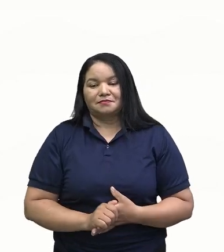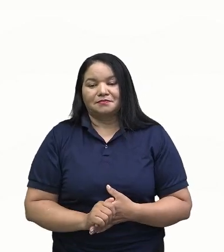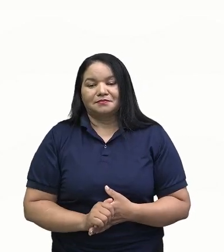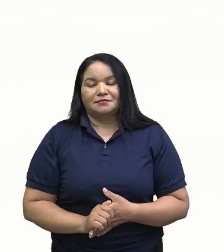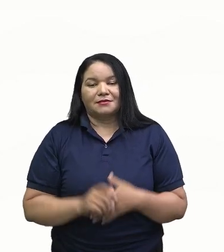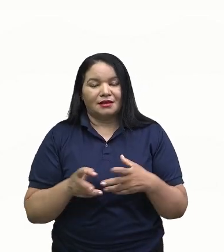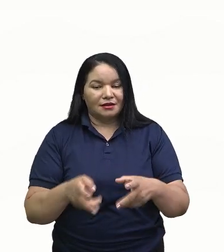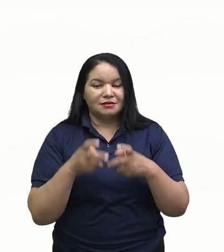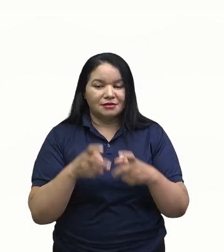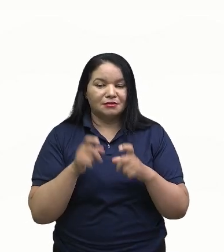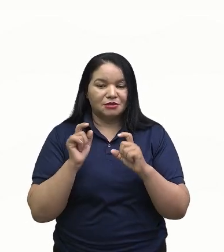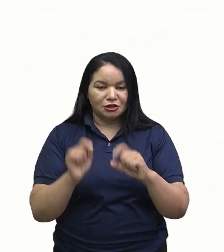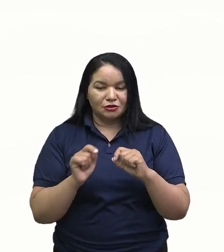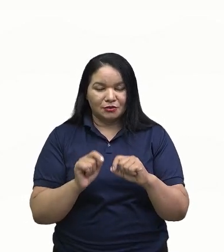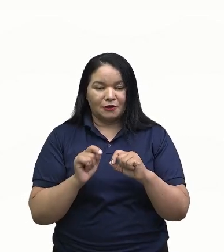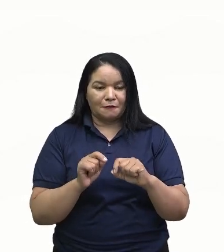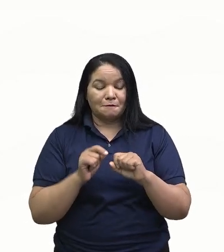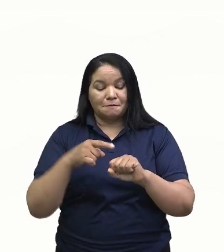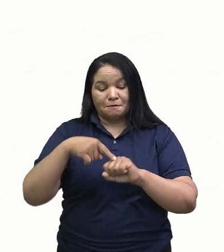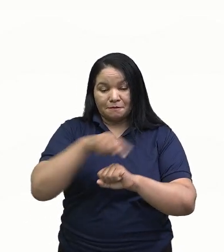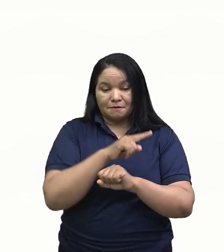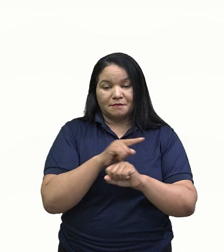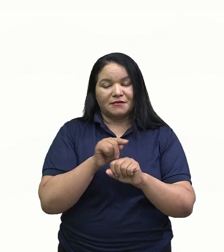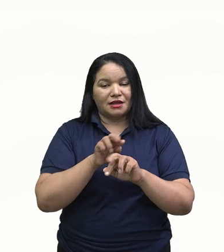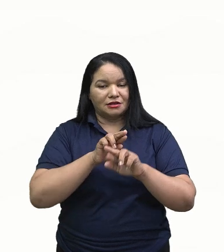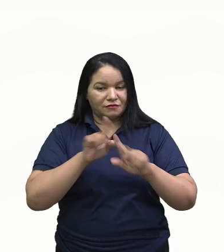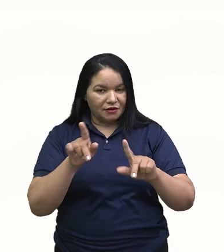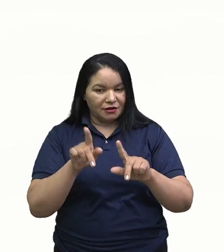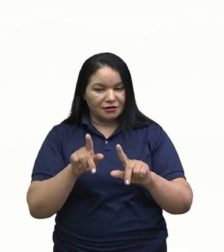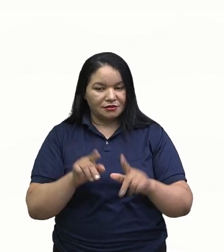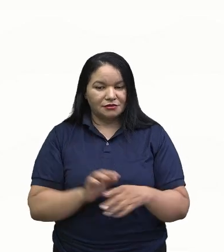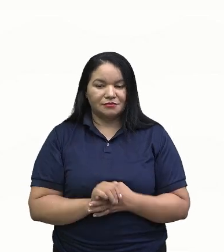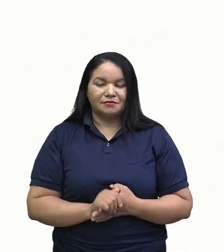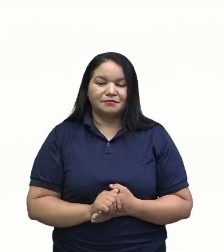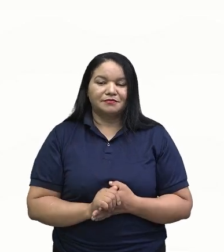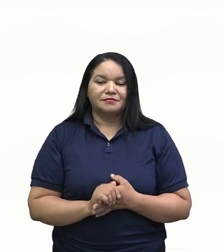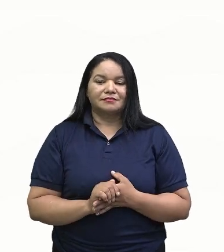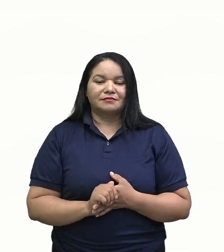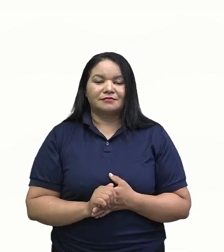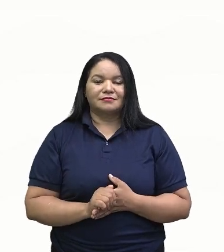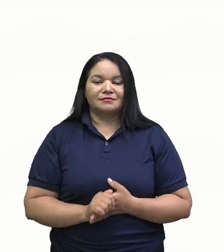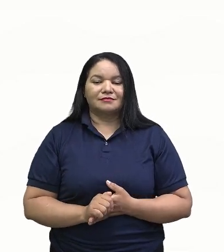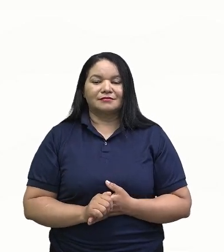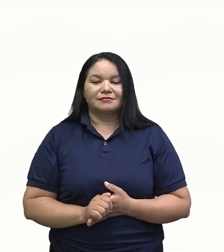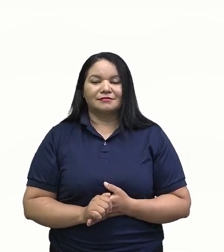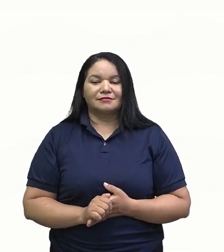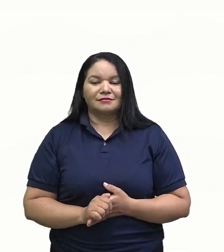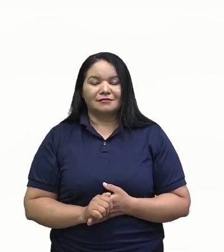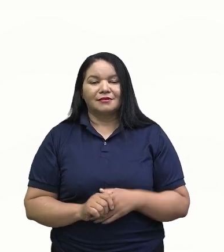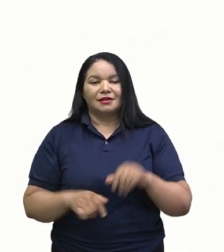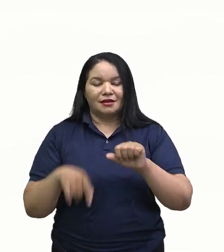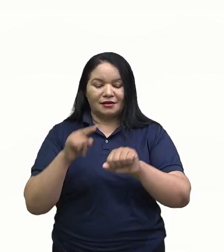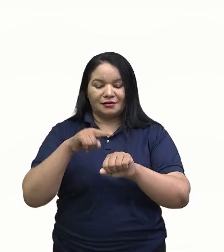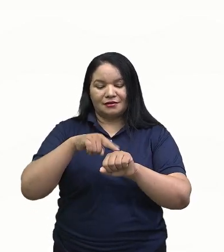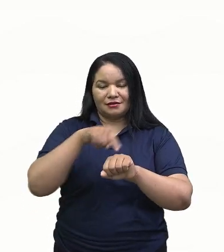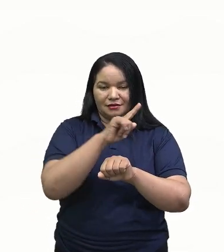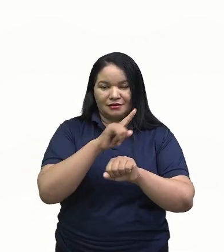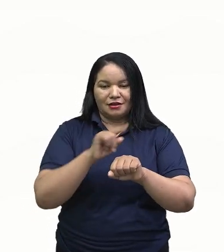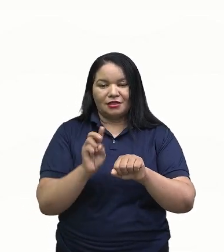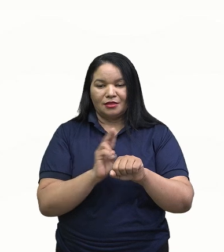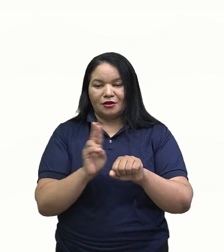que esse acento ele é diferente do acento agudo. Ele chama-se acento